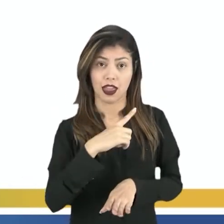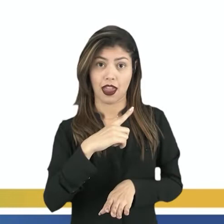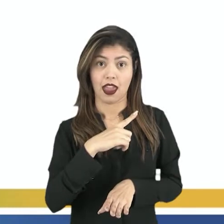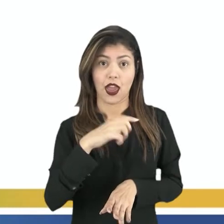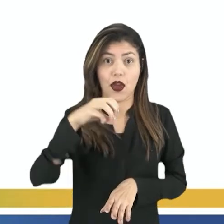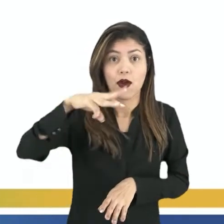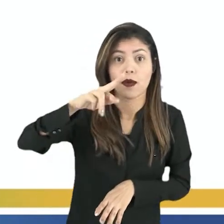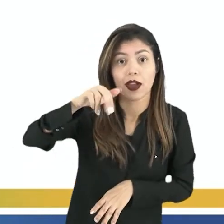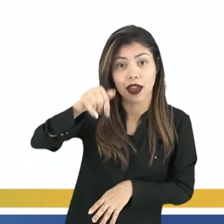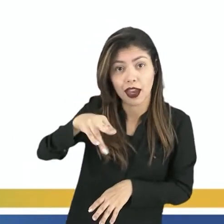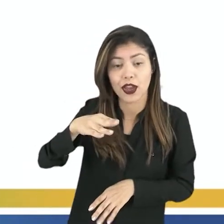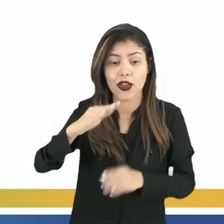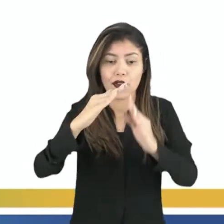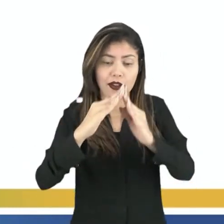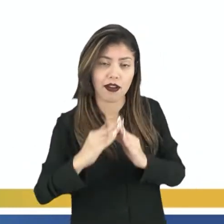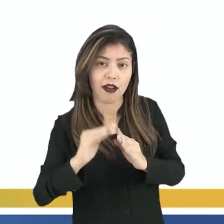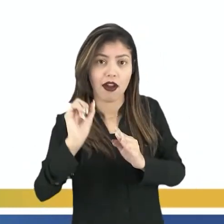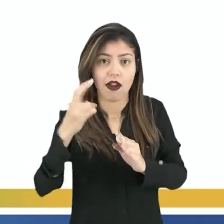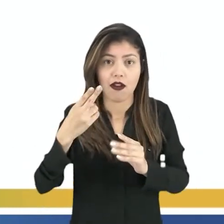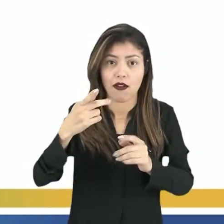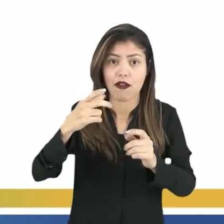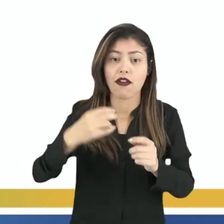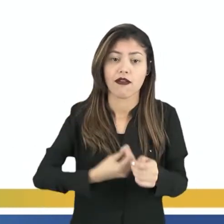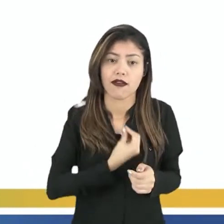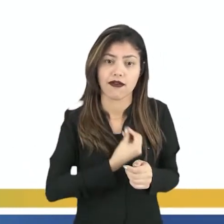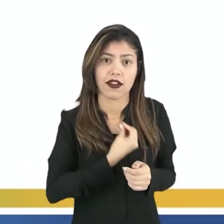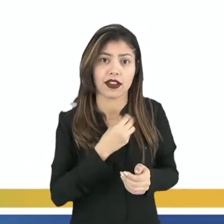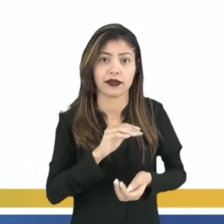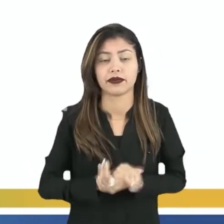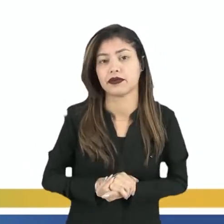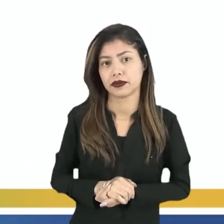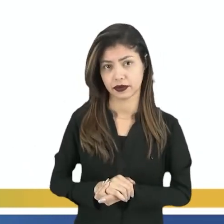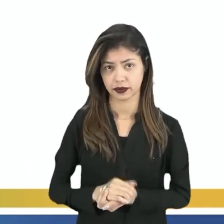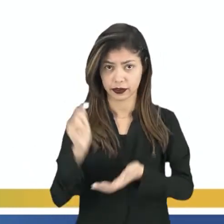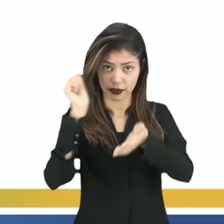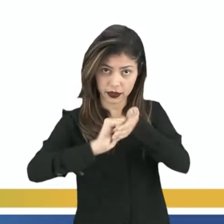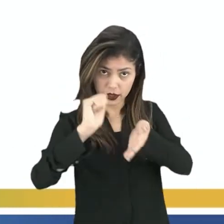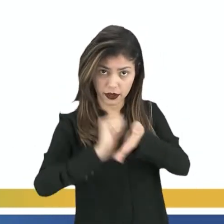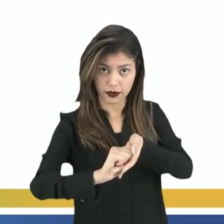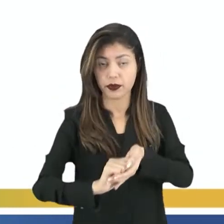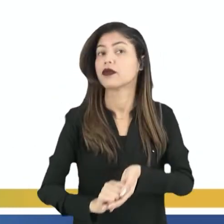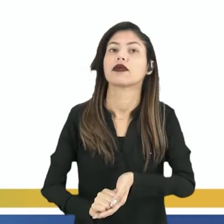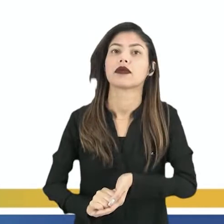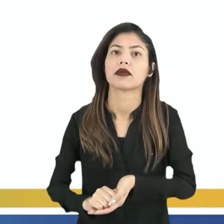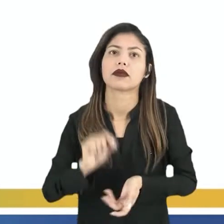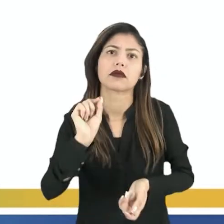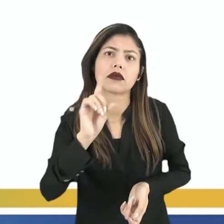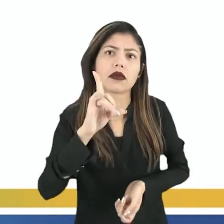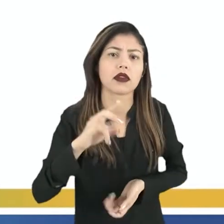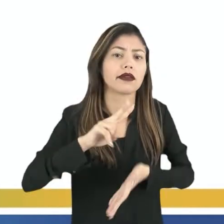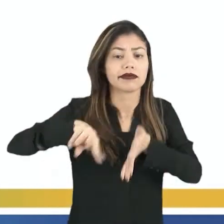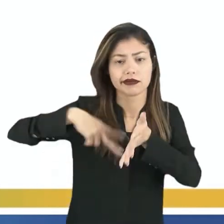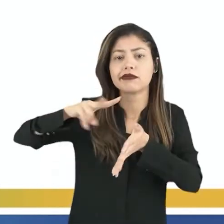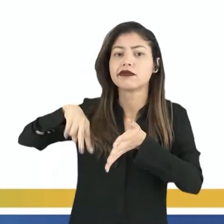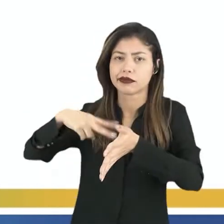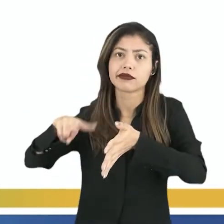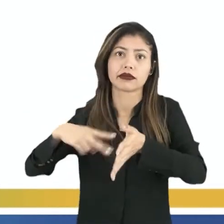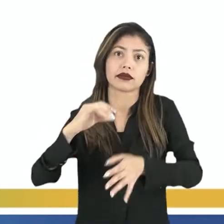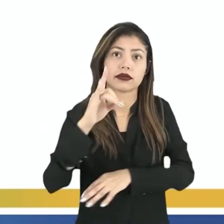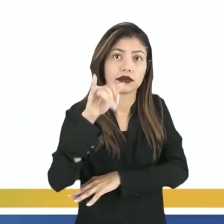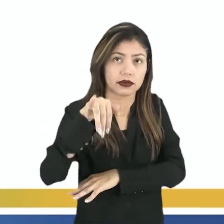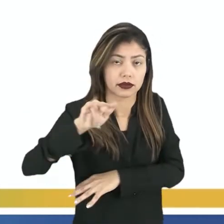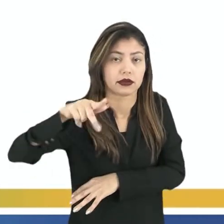ou vivendo. Write, escrever, writing, escrevendo. Dance, dançar,